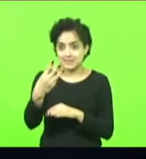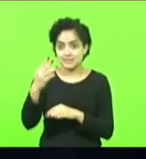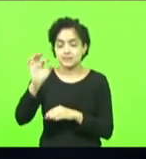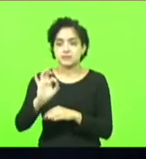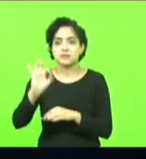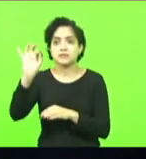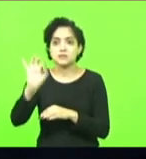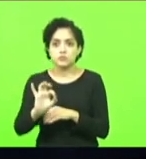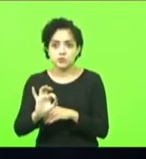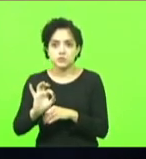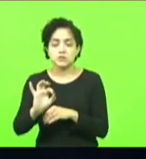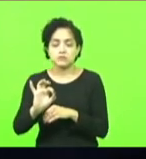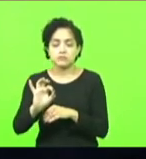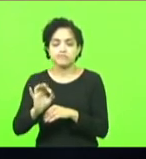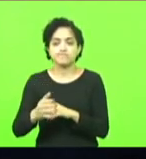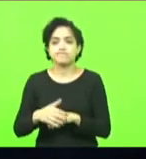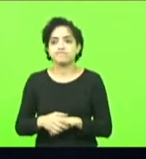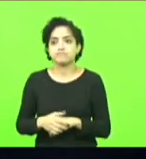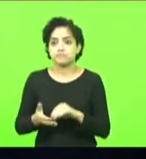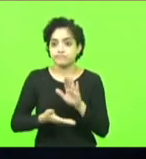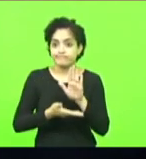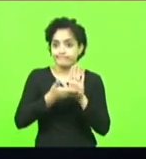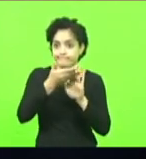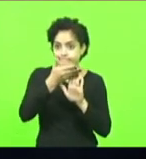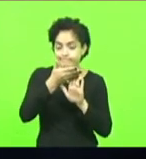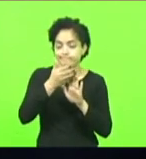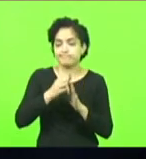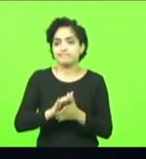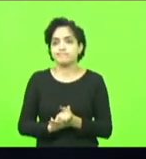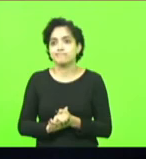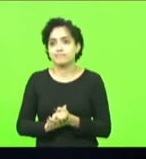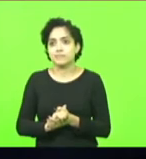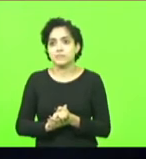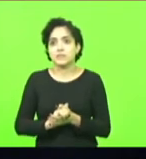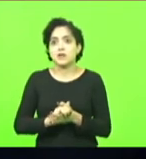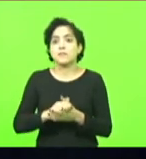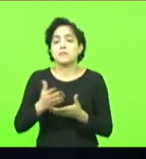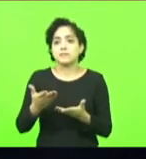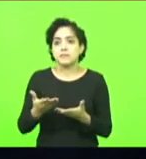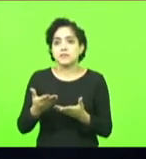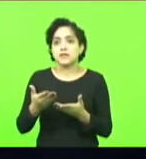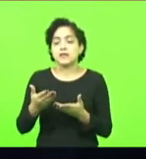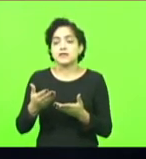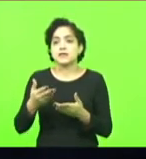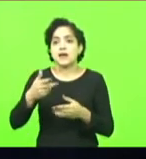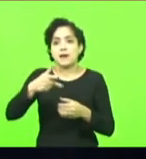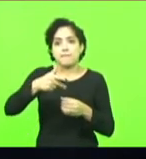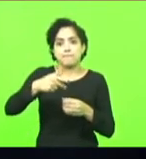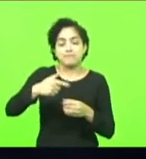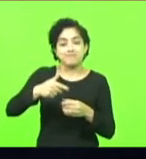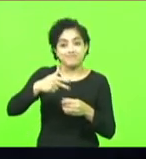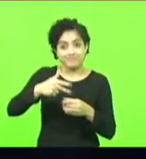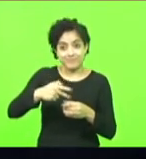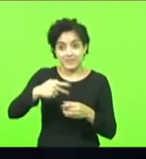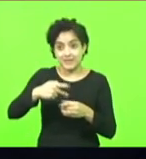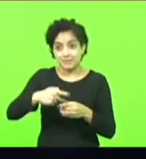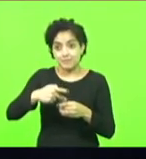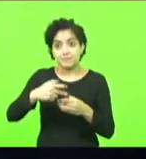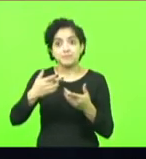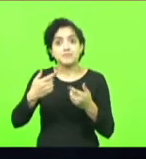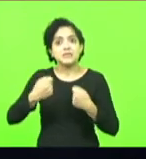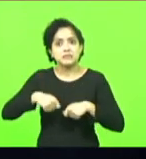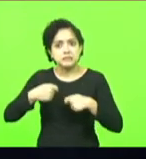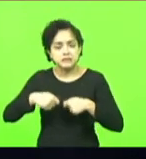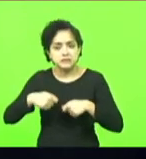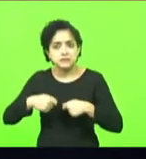73% de aumento. De um lado, nós temos a Petrobras, que tem que ter intervenção na Petrobras.